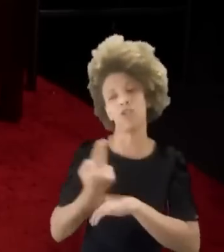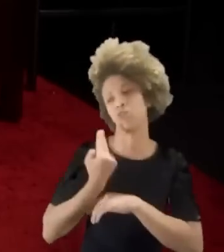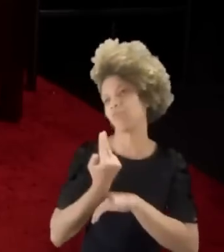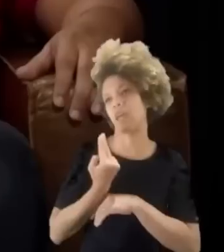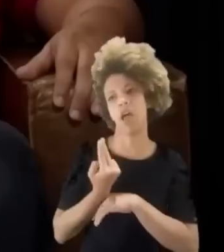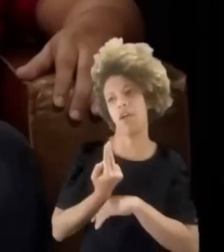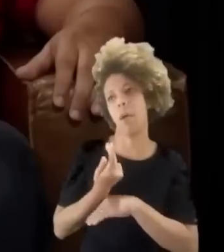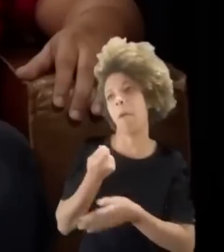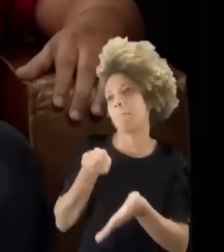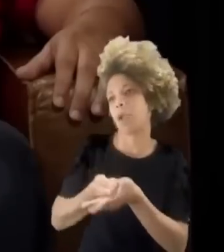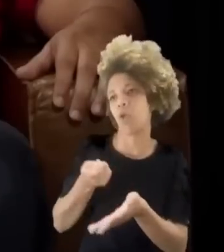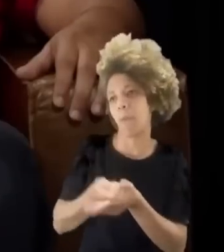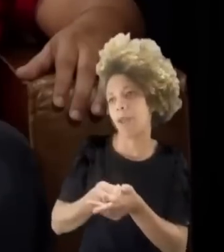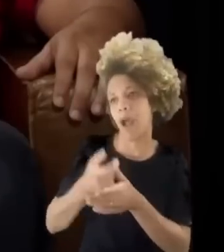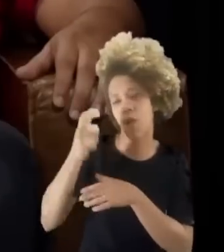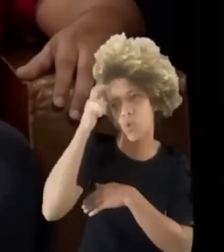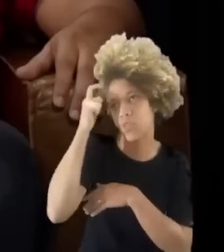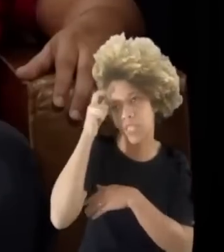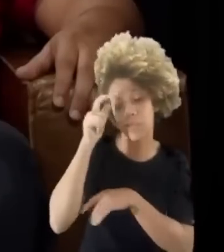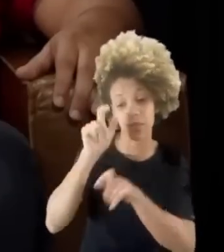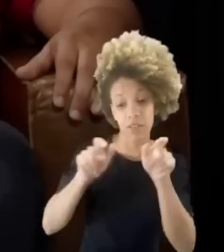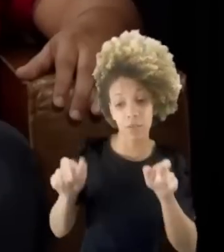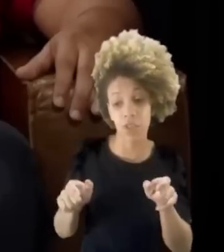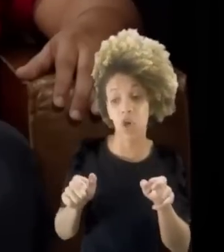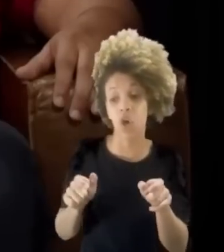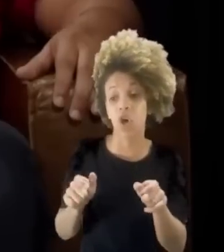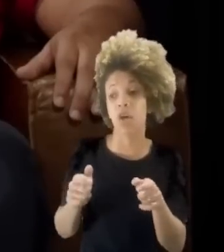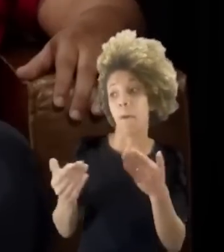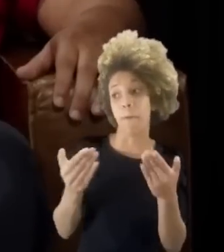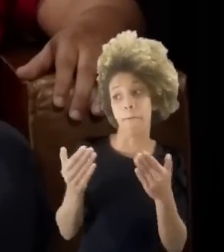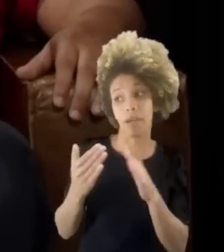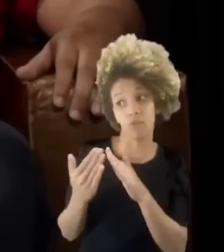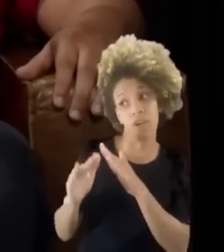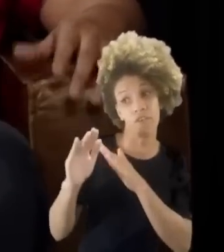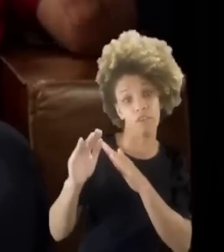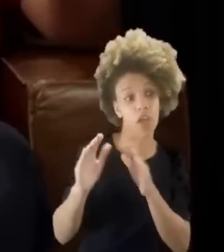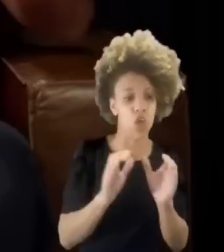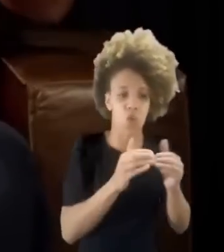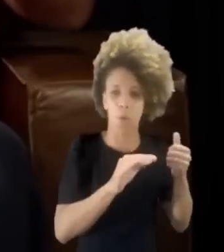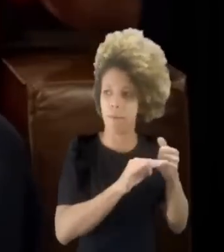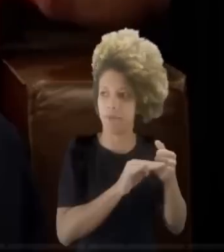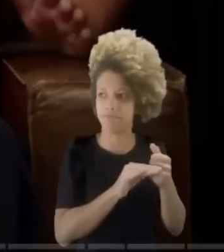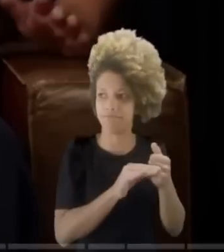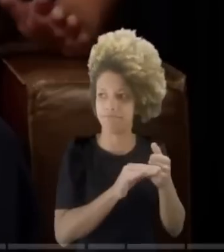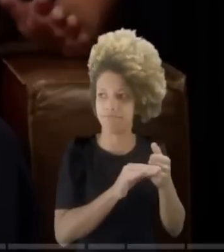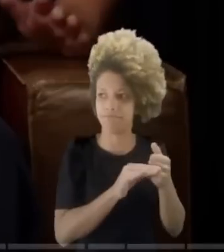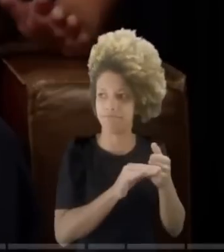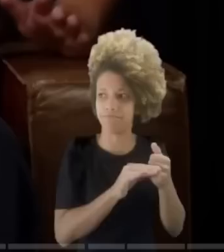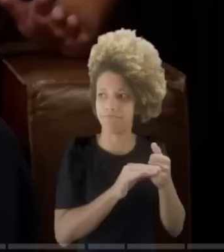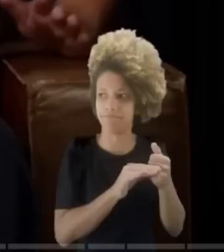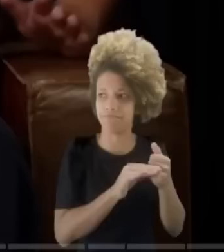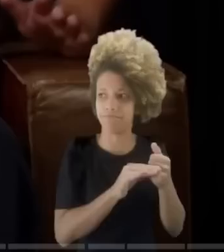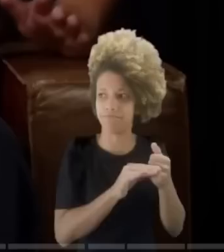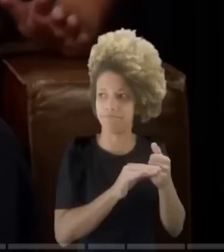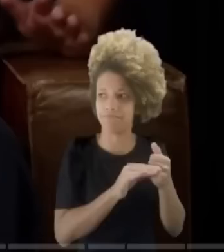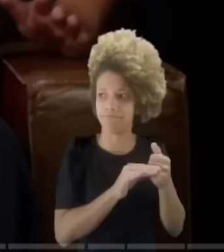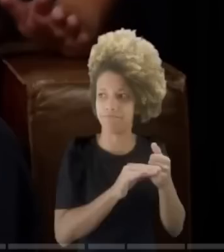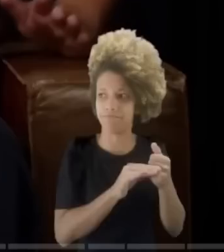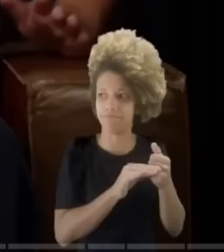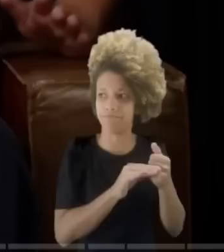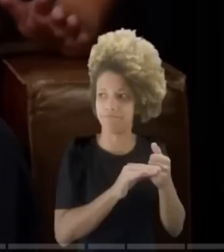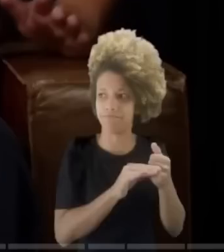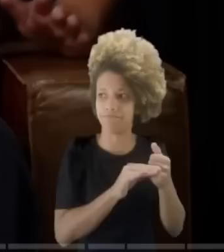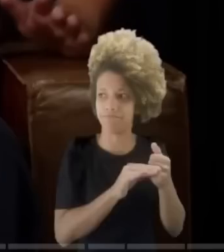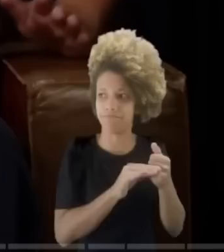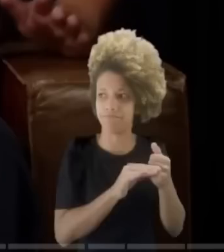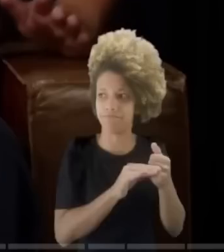cobrar uma consciência da classe média duma dor da favela precisa ter uma dor na classe média porque assim ó vamos ser sincero excelente ponto